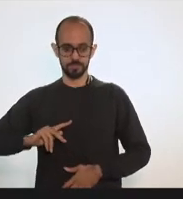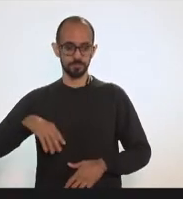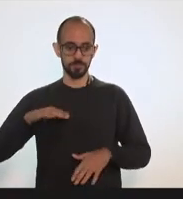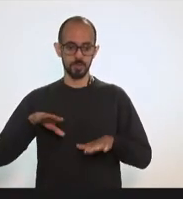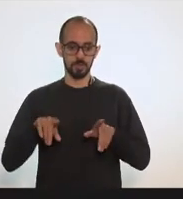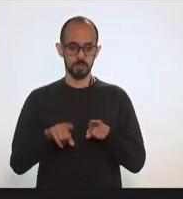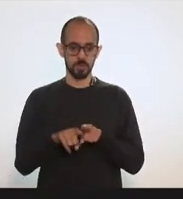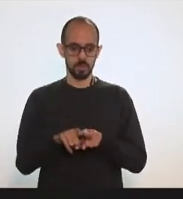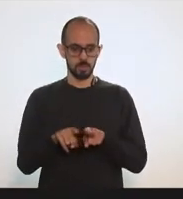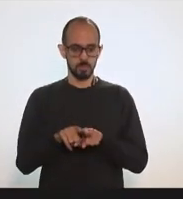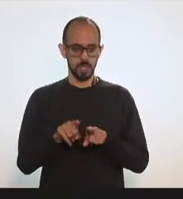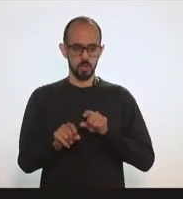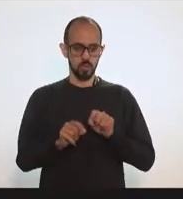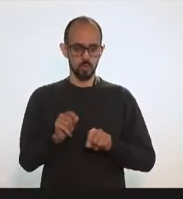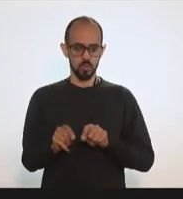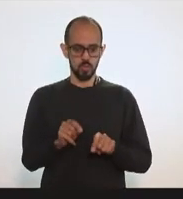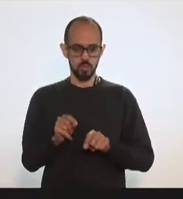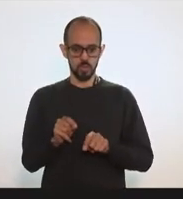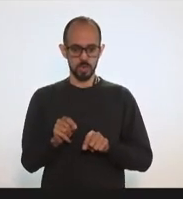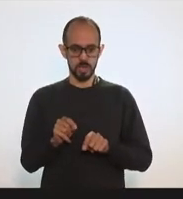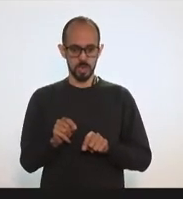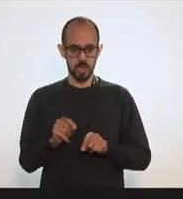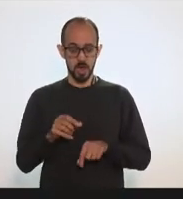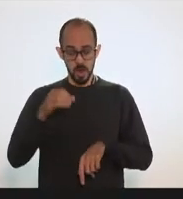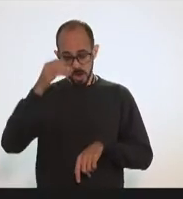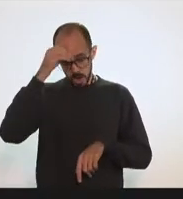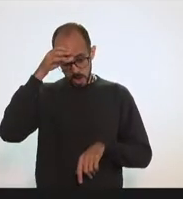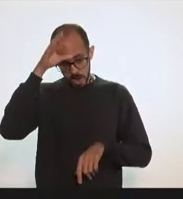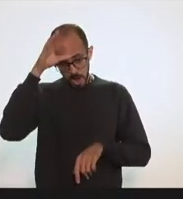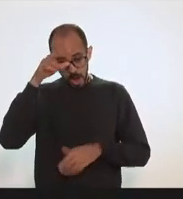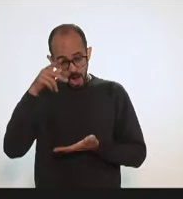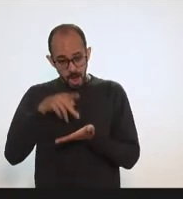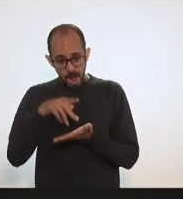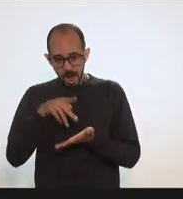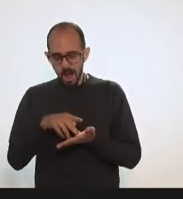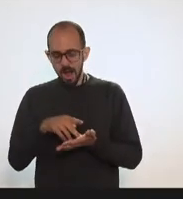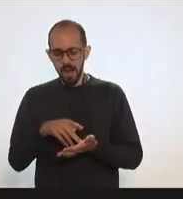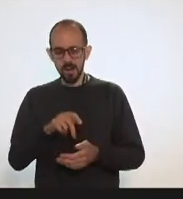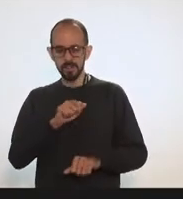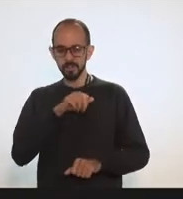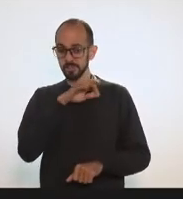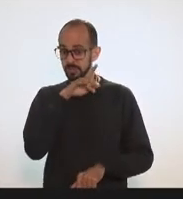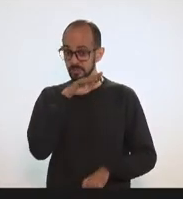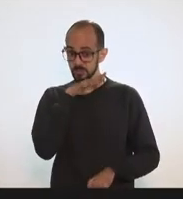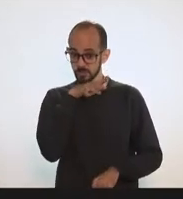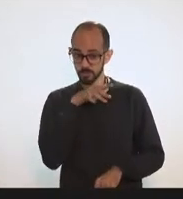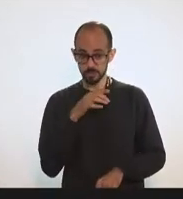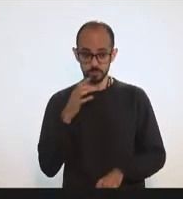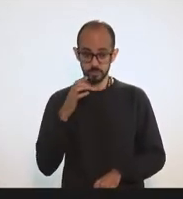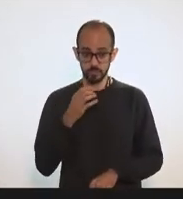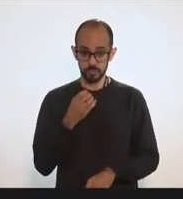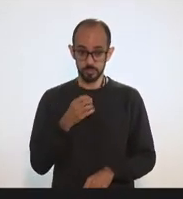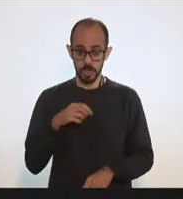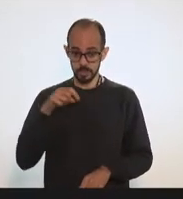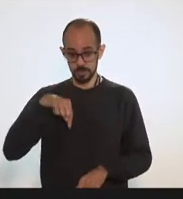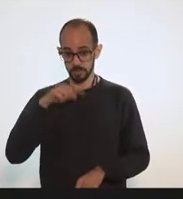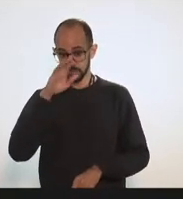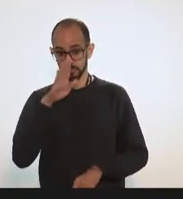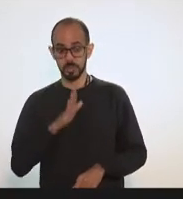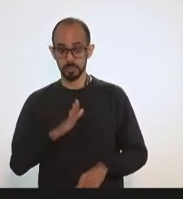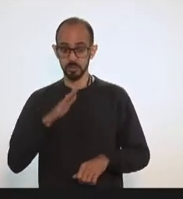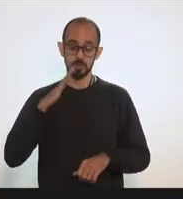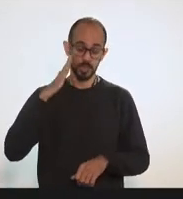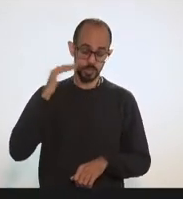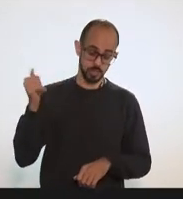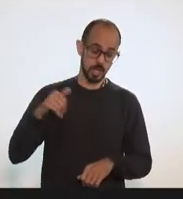tese do conhecimento de fato, né, do fato, é horrível. A gente tem vivido isso no Brasil, e a gente sabe